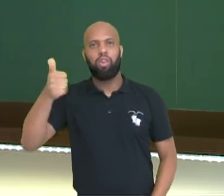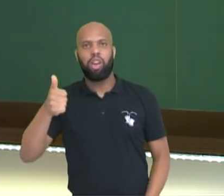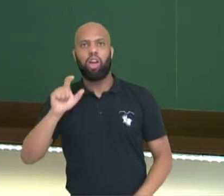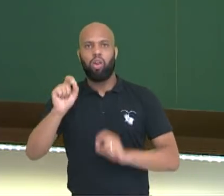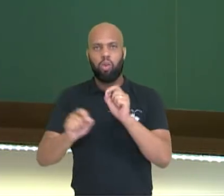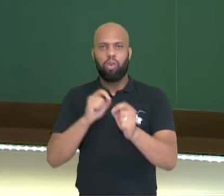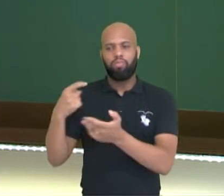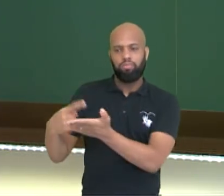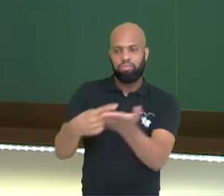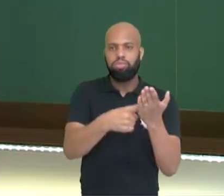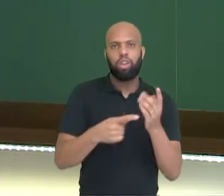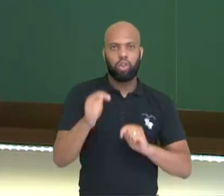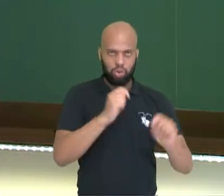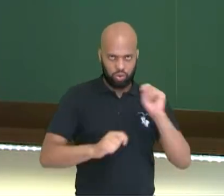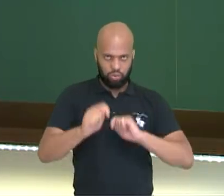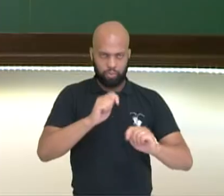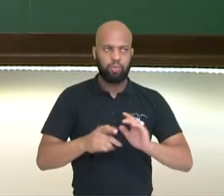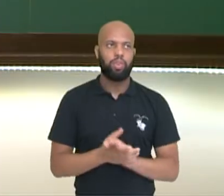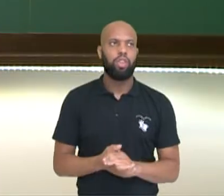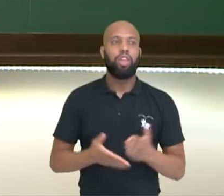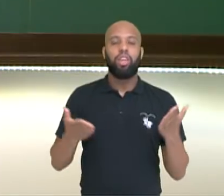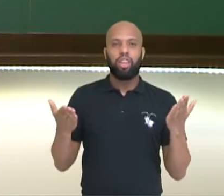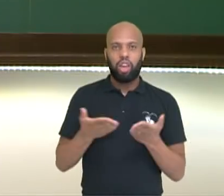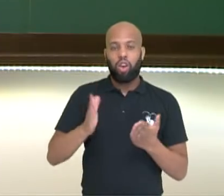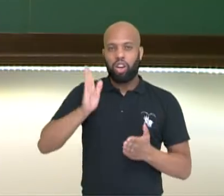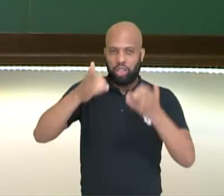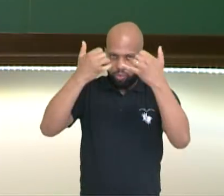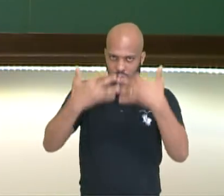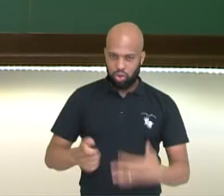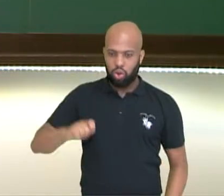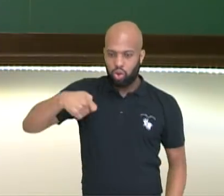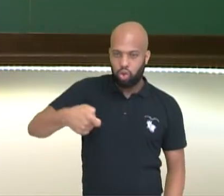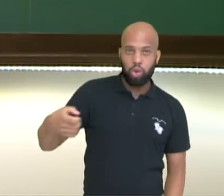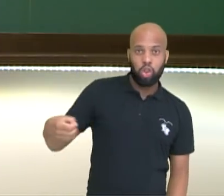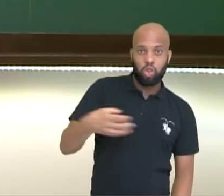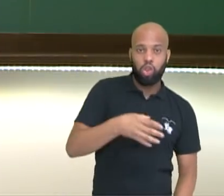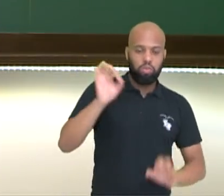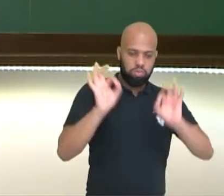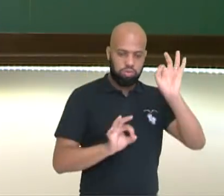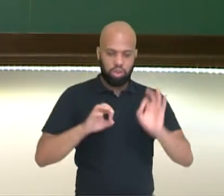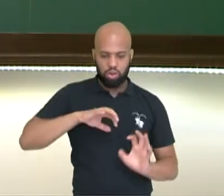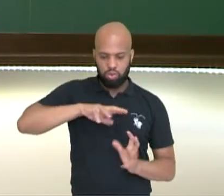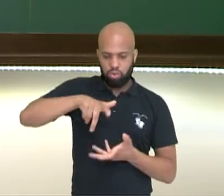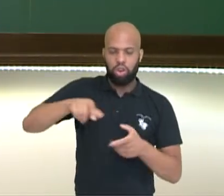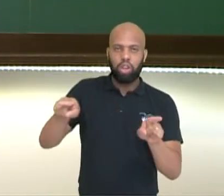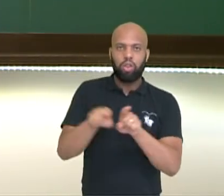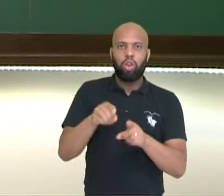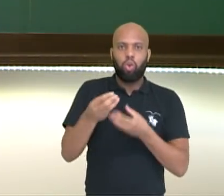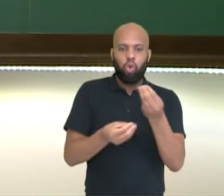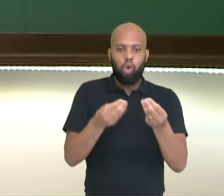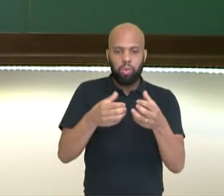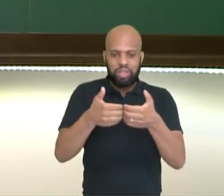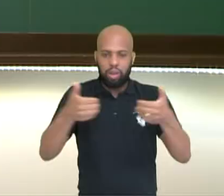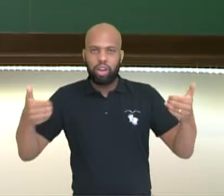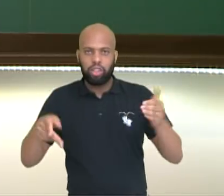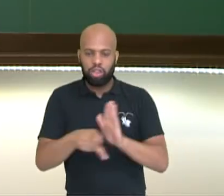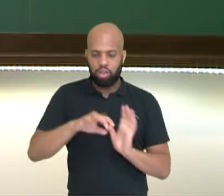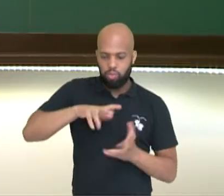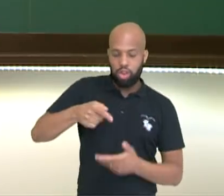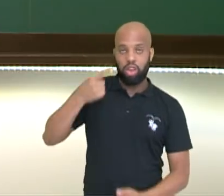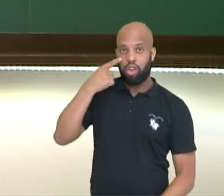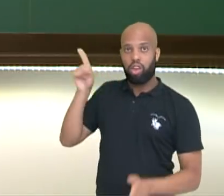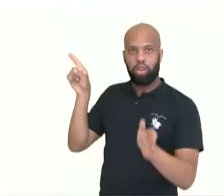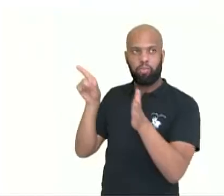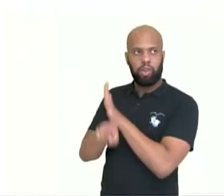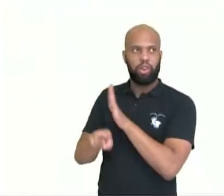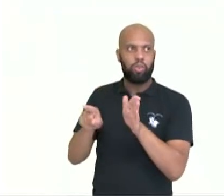nações envolvidas. E agora que a gente falou um pouquinho sobre essa nova ordem mundial, sobre a regionalização do nosso planeta, olha o nosso quiz na tela